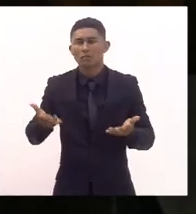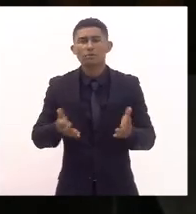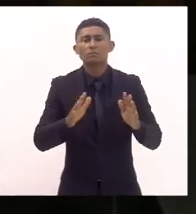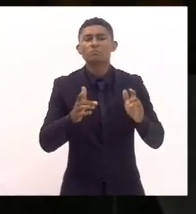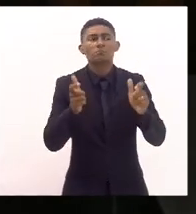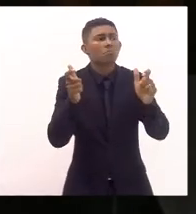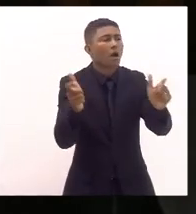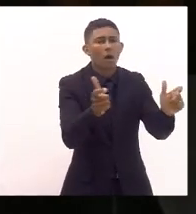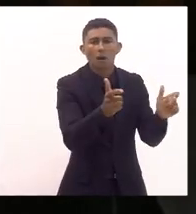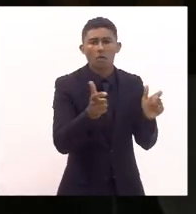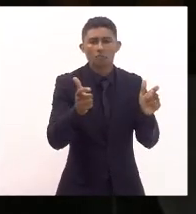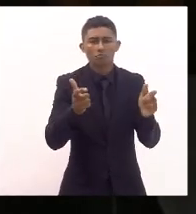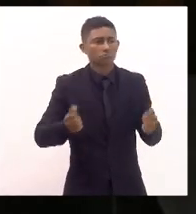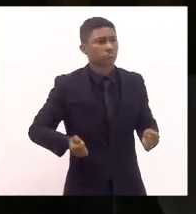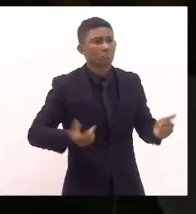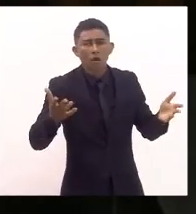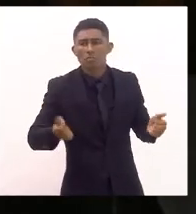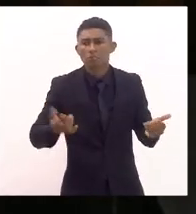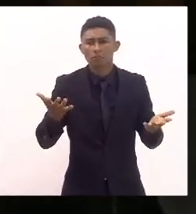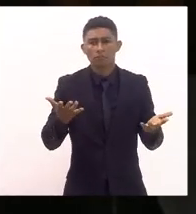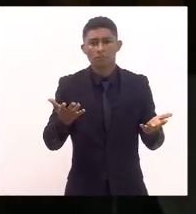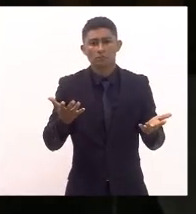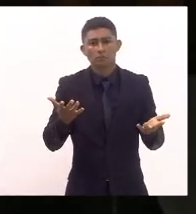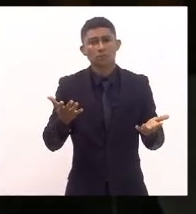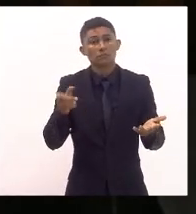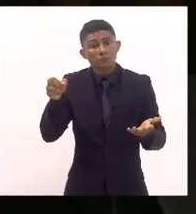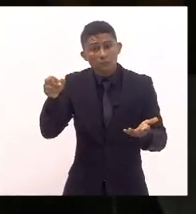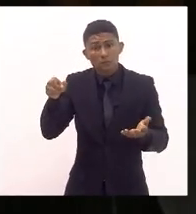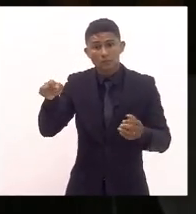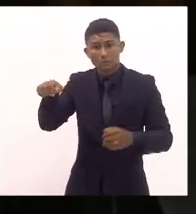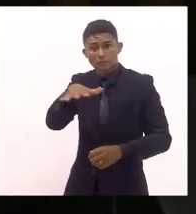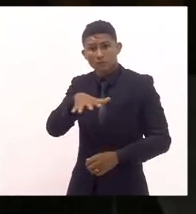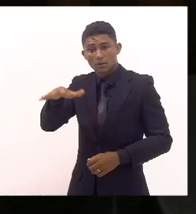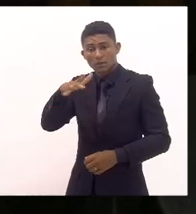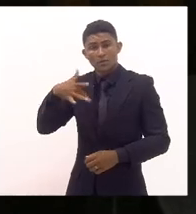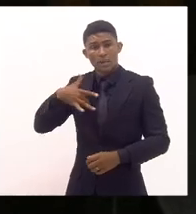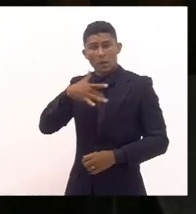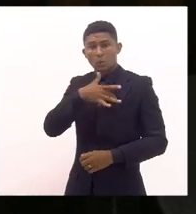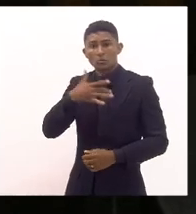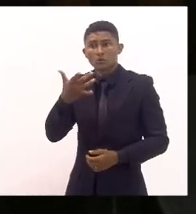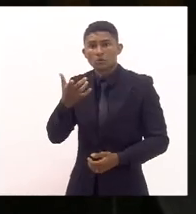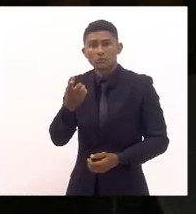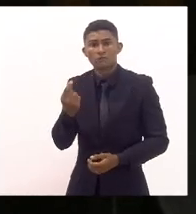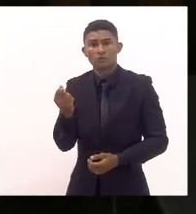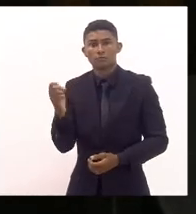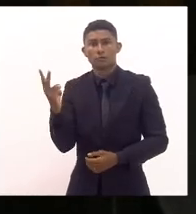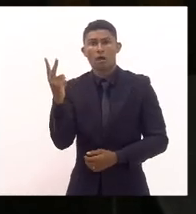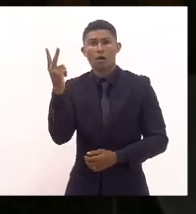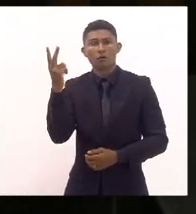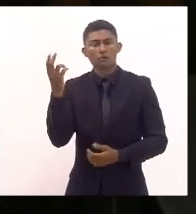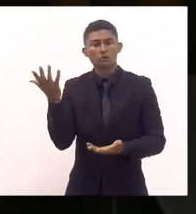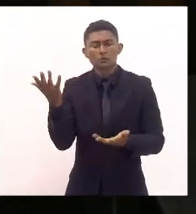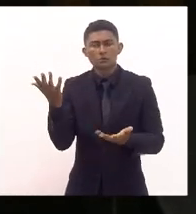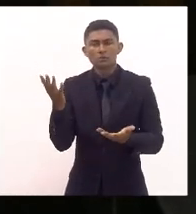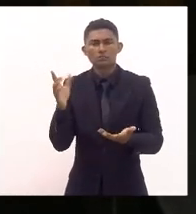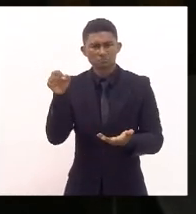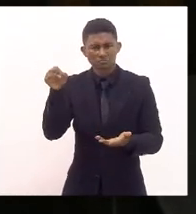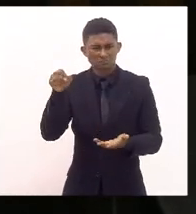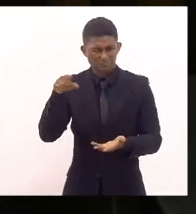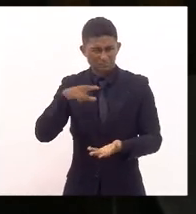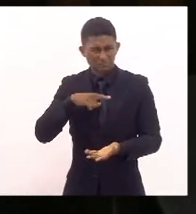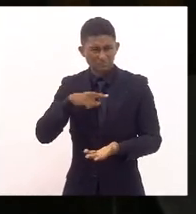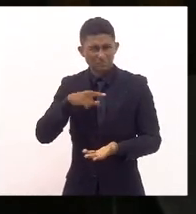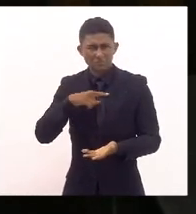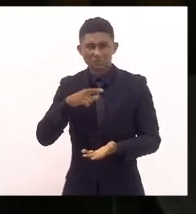Cadence dinheiro a saúde era para tá funcionando melhor que é particular com esse valor e não é o que acontece